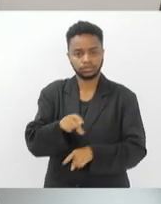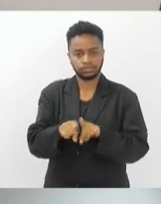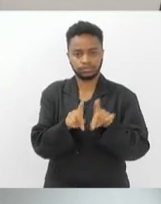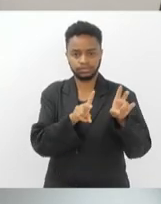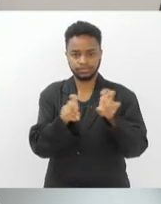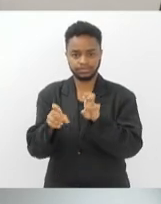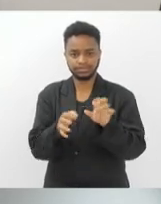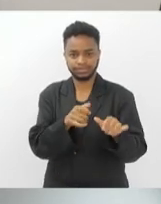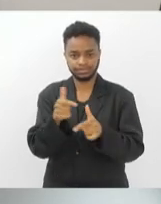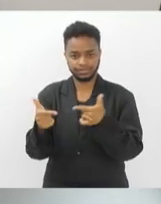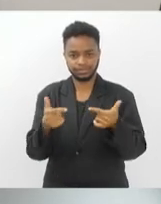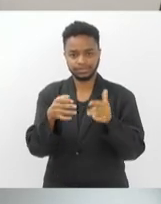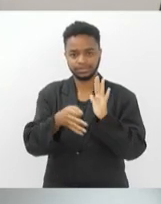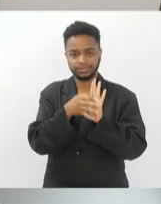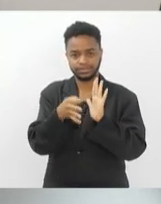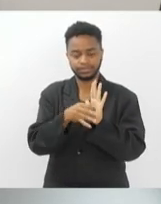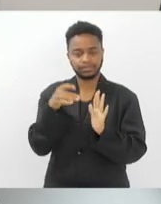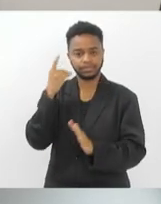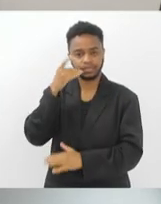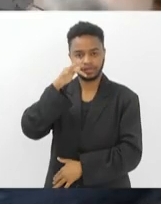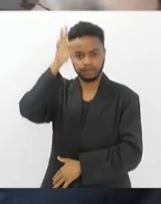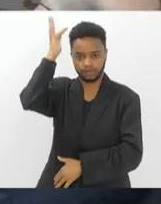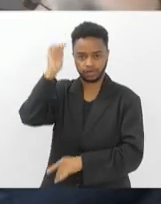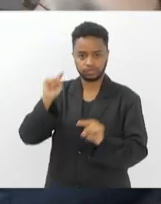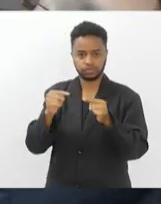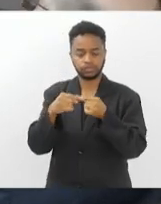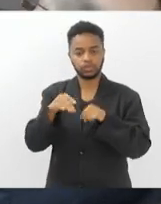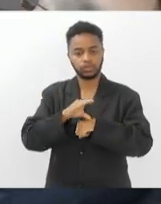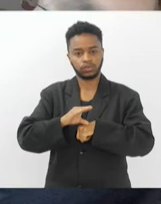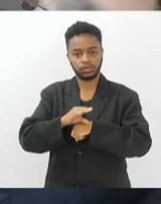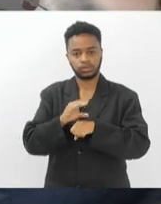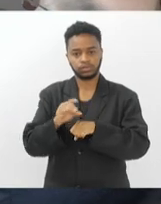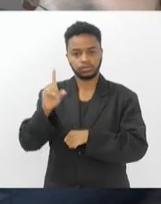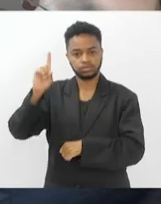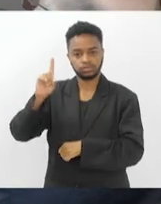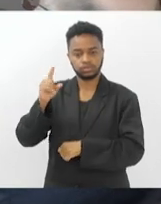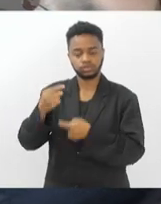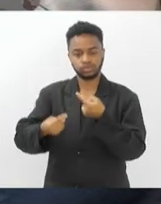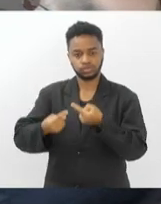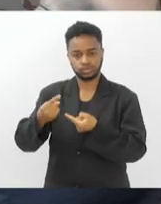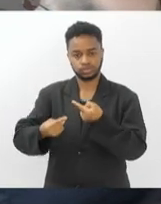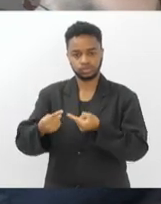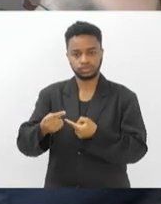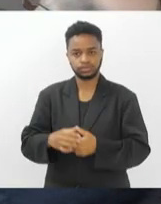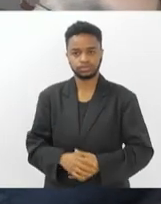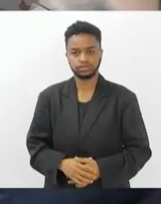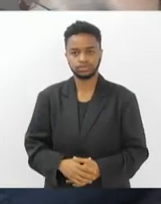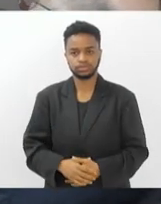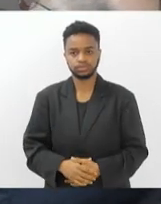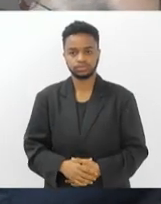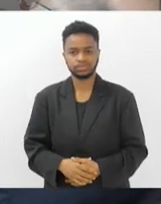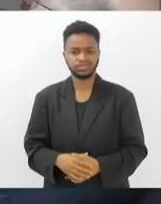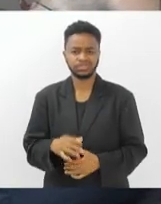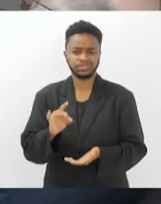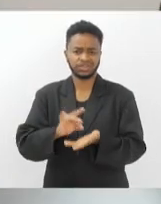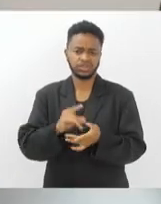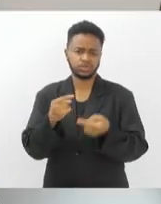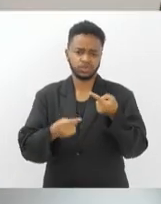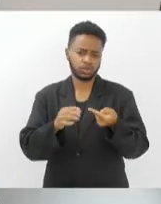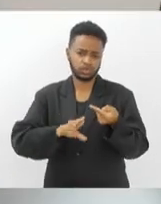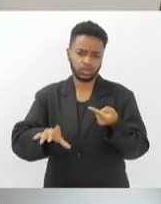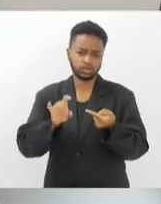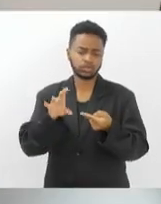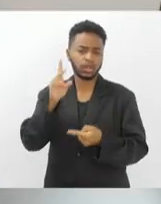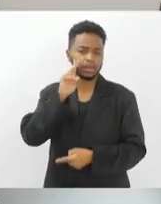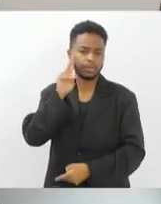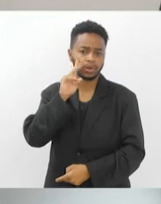Parecer, deputado Fred Pacheco. Parecer pela constitucionalidade. Para discutir. Para discutir. Discutir também. Não é, na verdade, não é nem discussão. Só